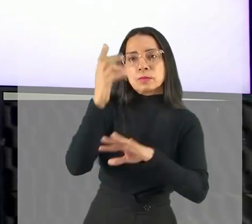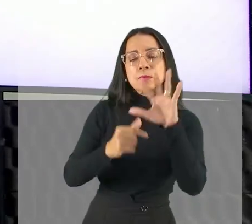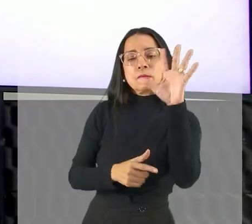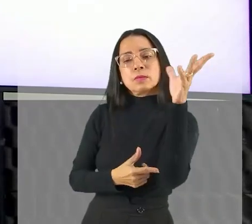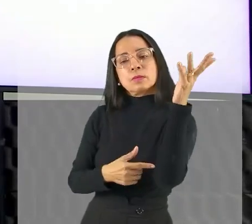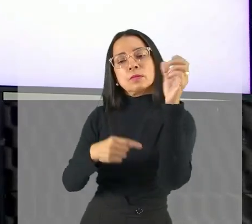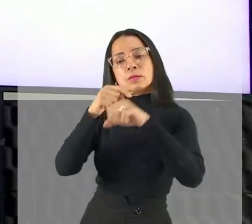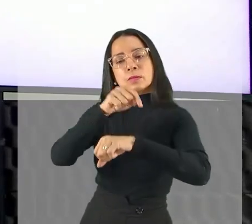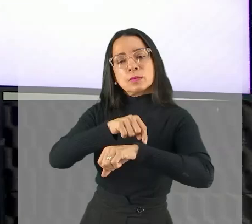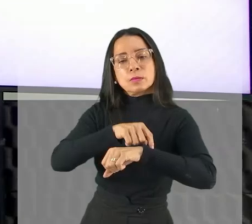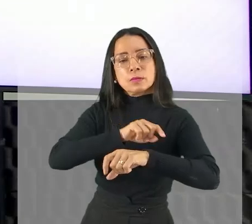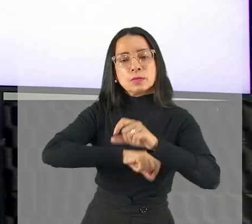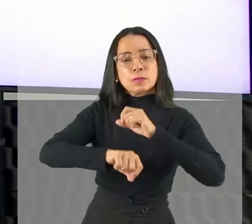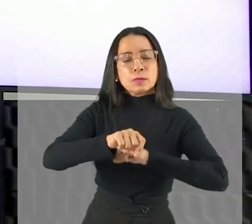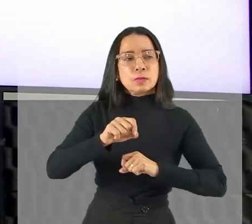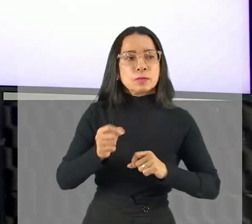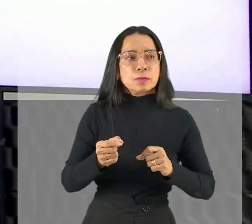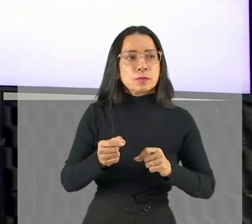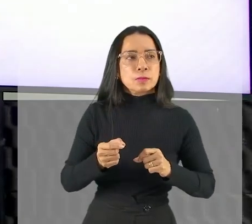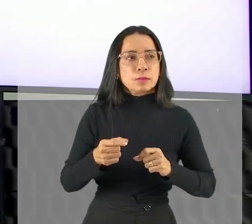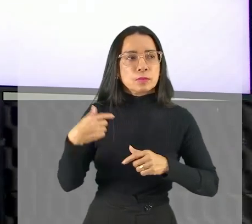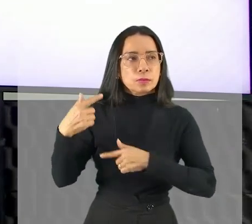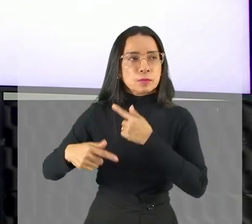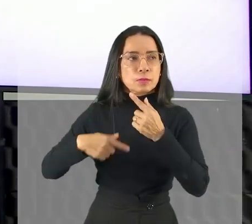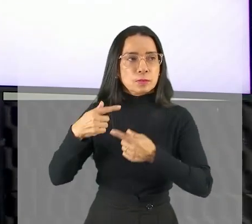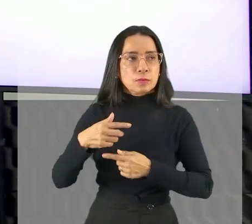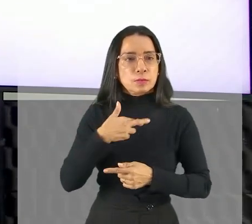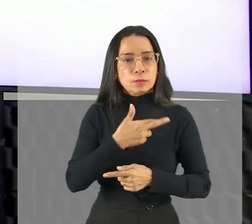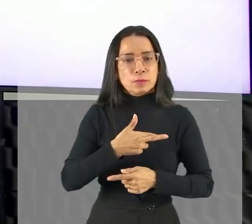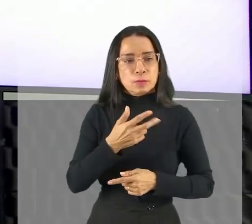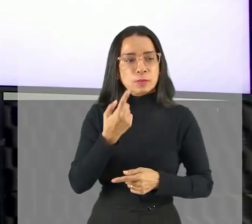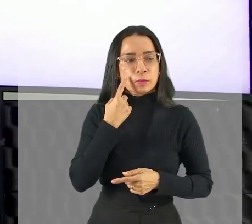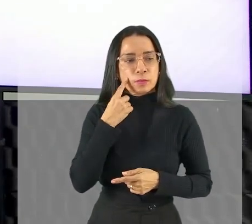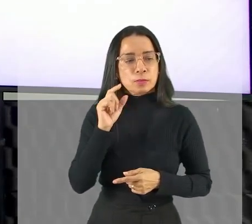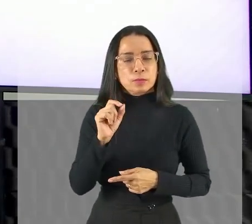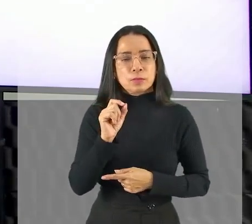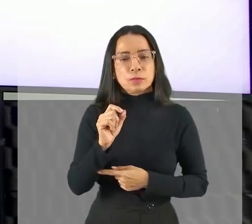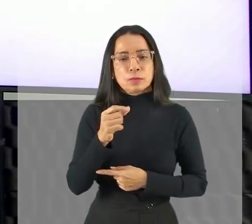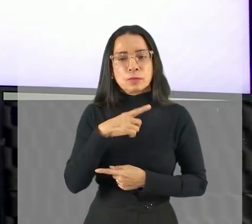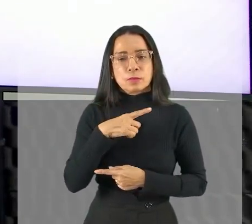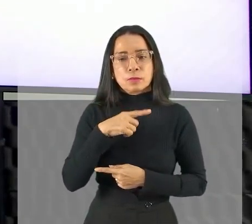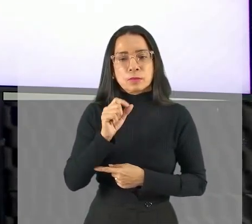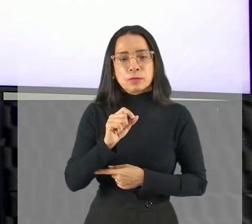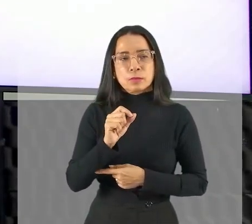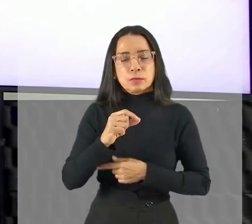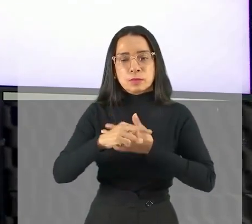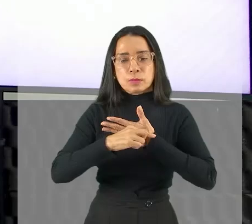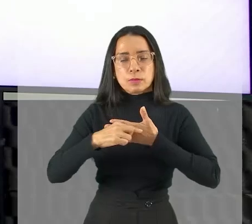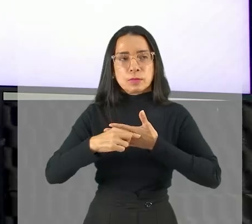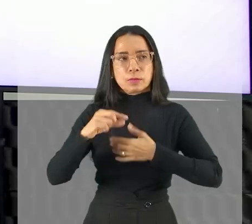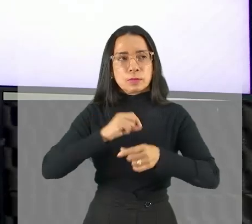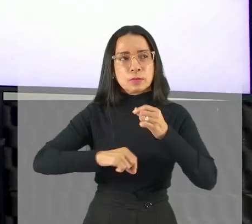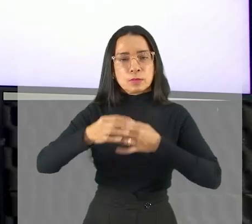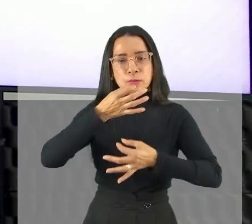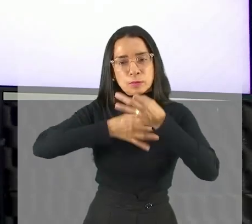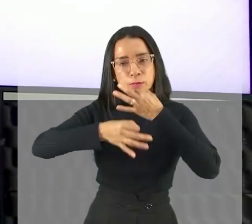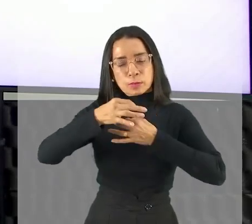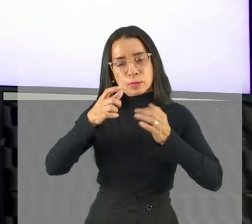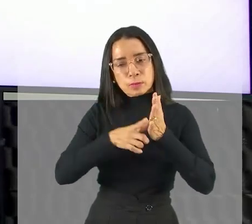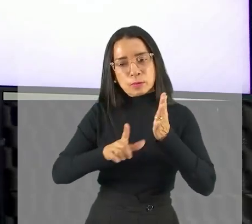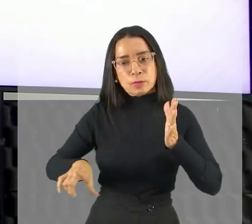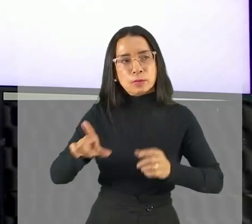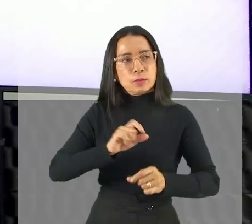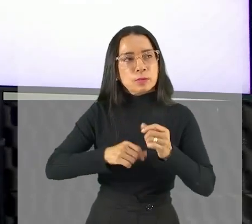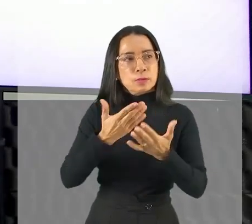esse momento da geração do romantismo, a gente vê que há autores críticos da literatura,